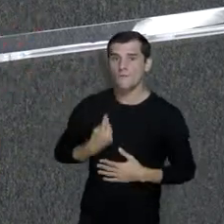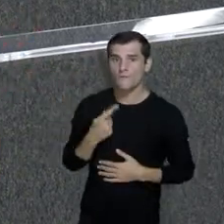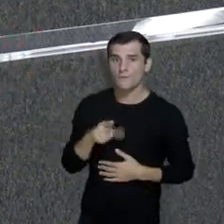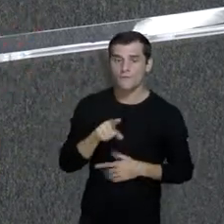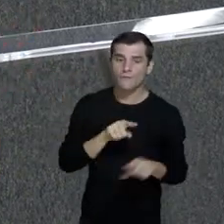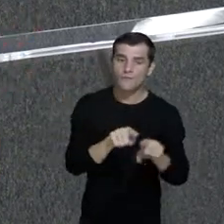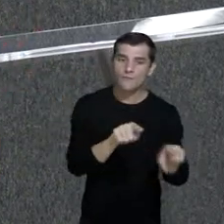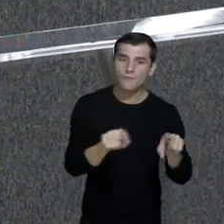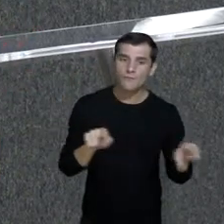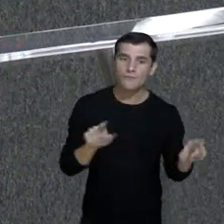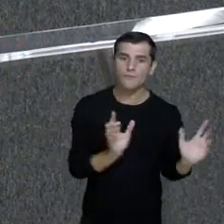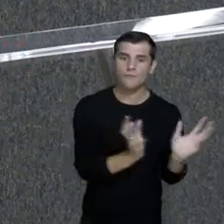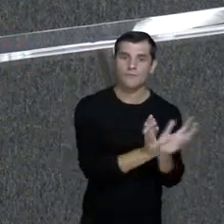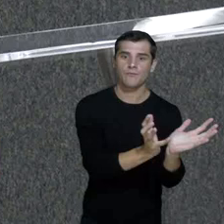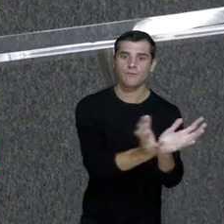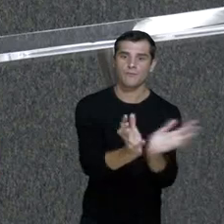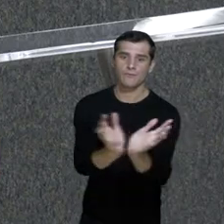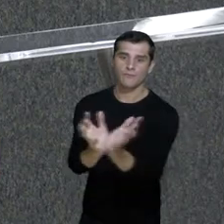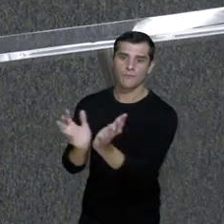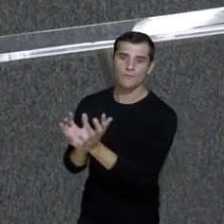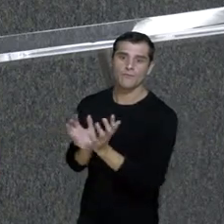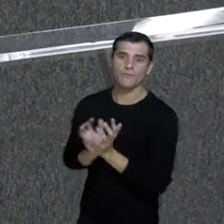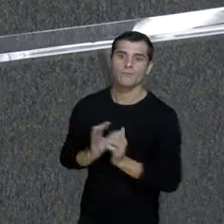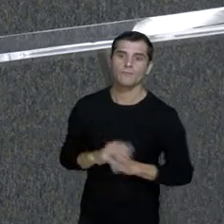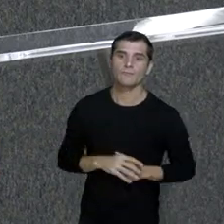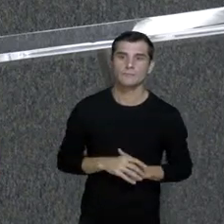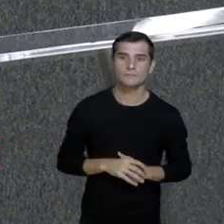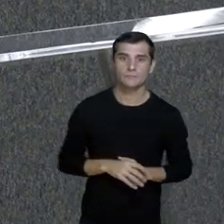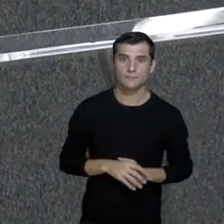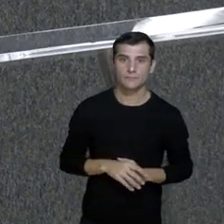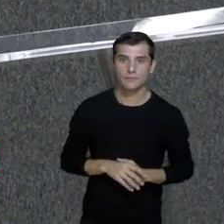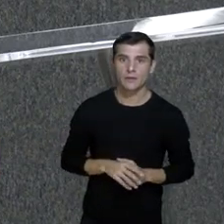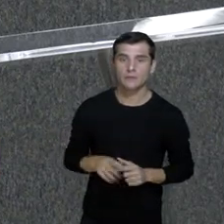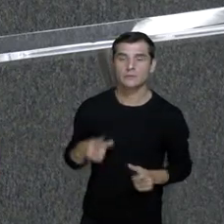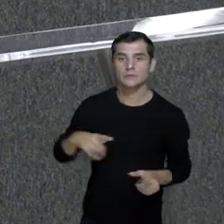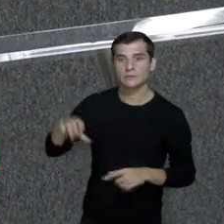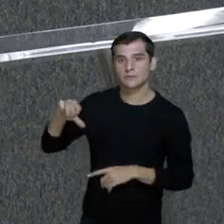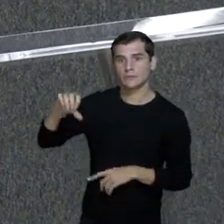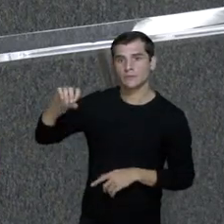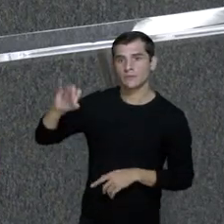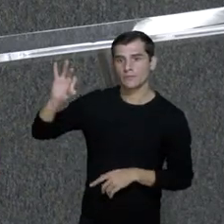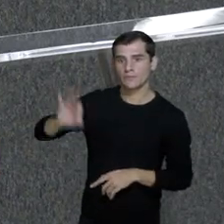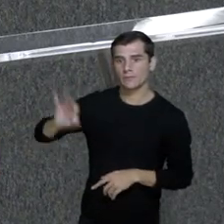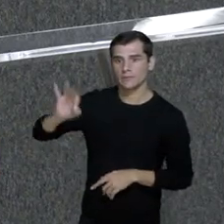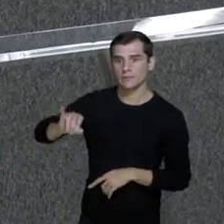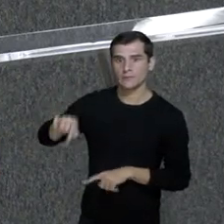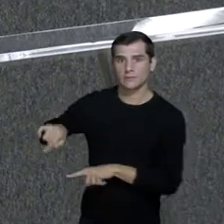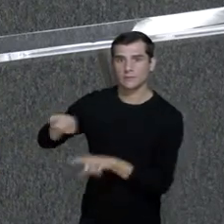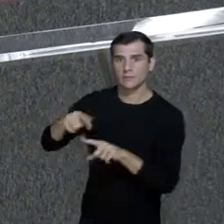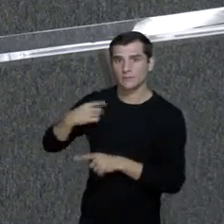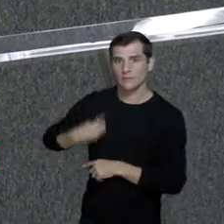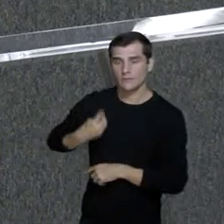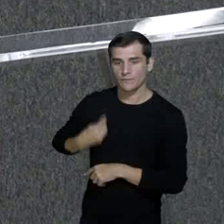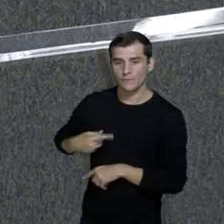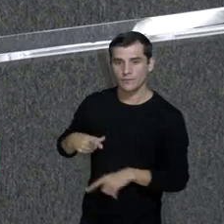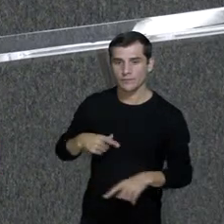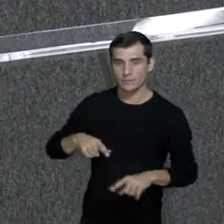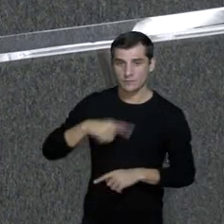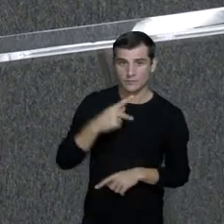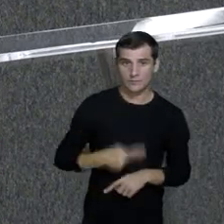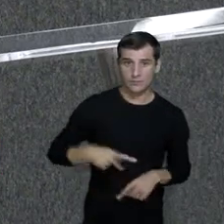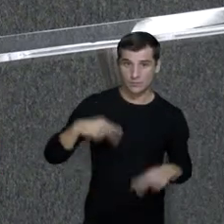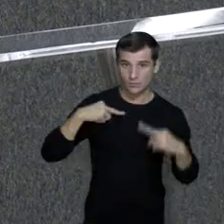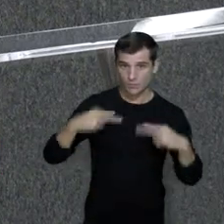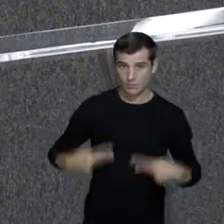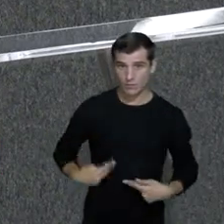porque torna a repetir se a gente pegar os 90% de denominadores comuns enquanto seres humanos a gente vai ter Igual